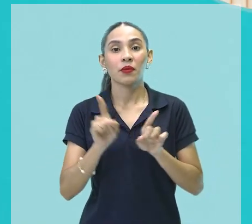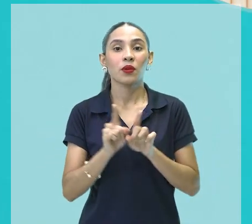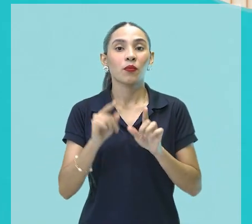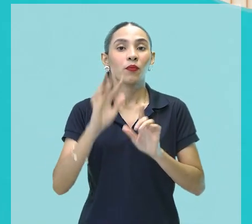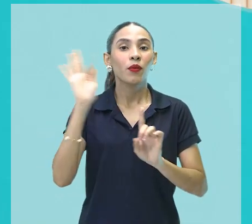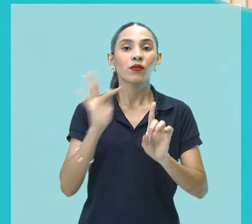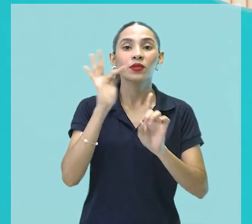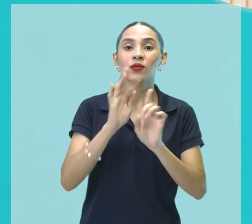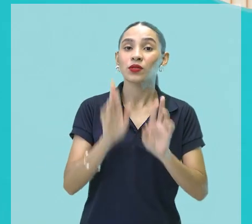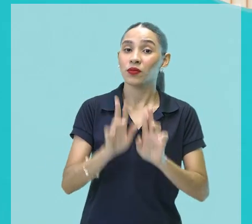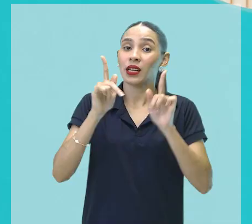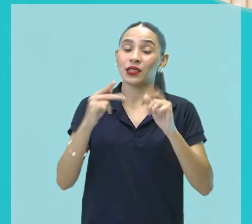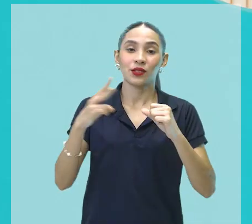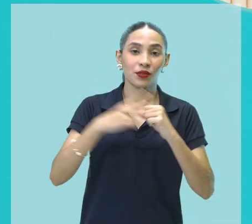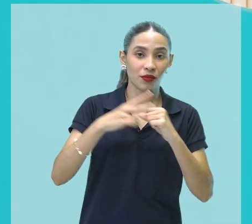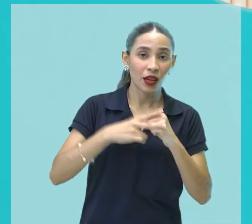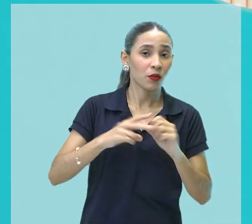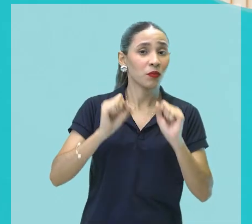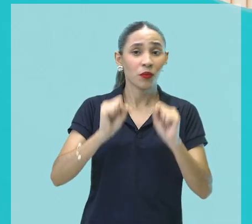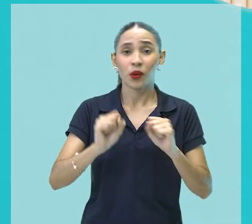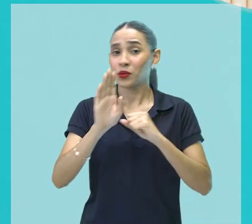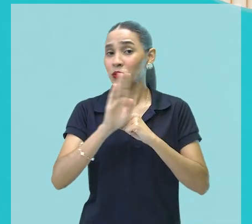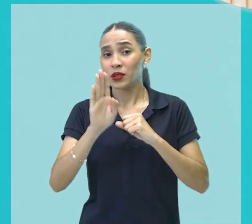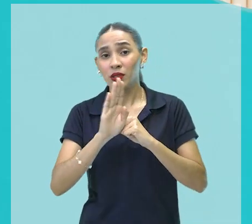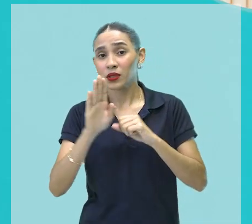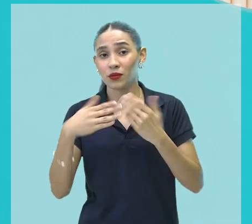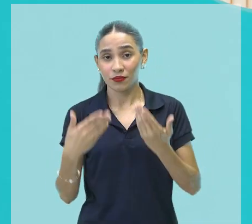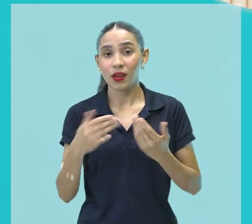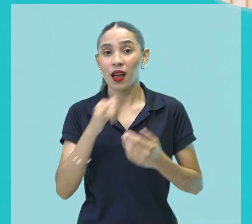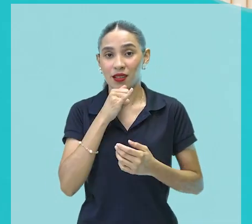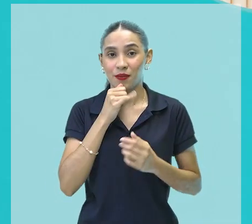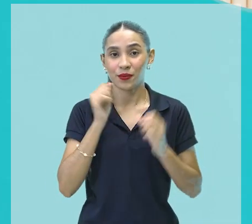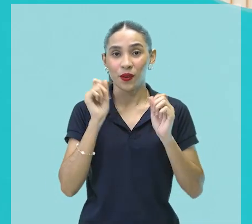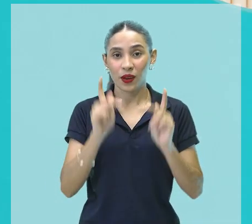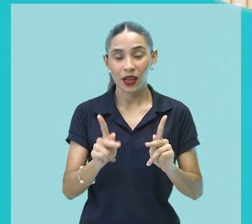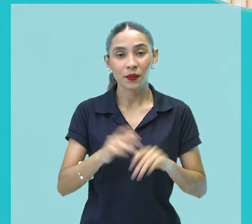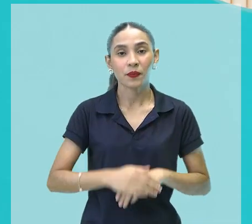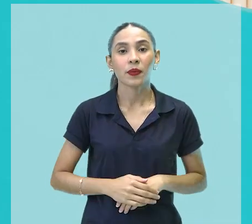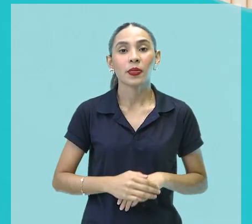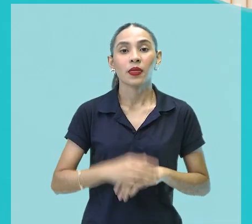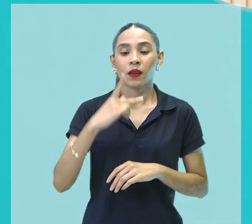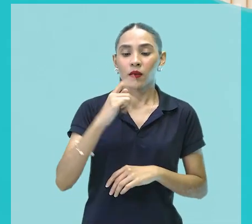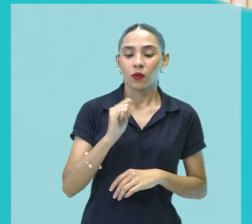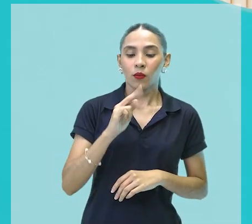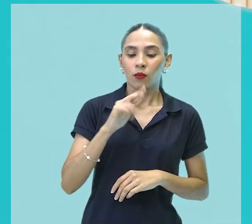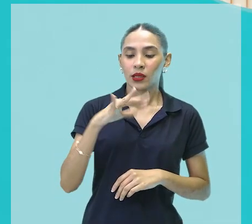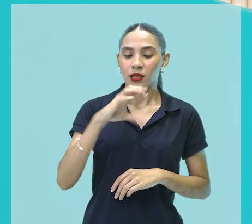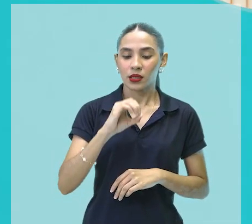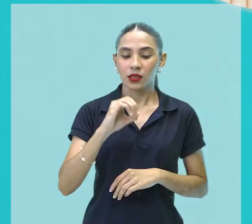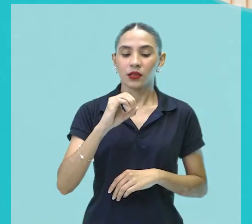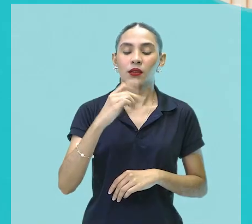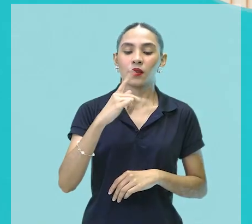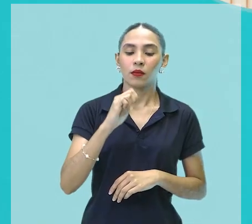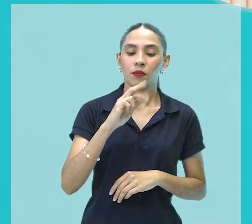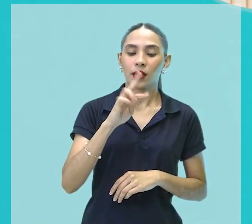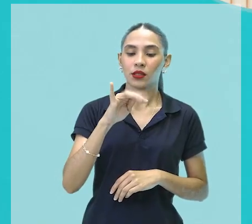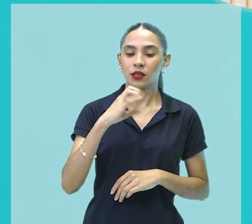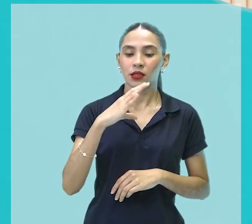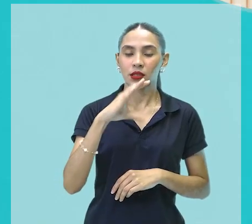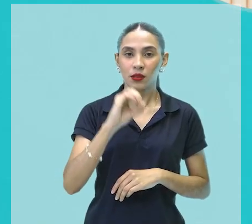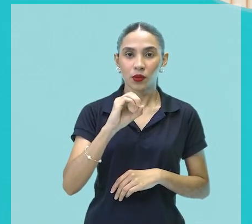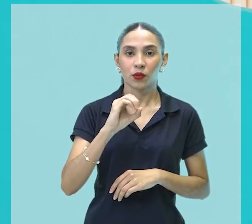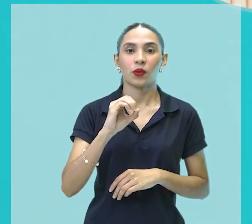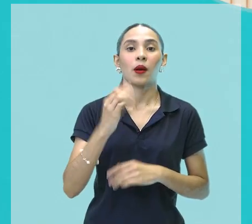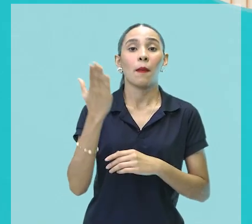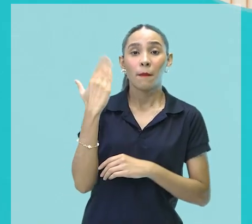função divergente de verbo, né? Ele pode ser um substantivo, por exemplo, tá bom? E o particípio passado é um desses tempos, né, uma das